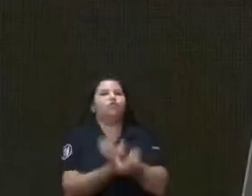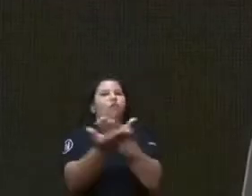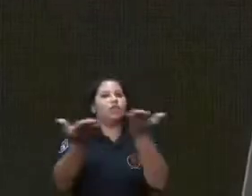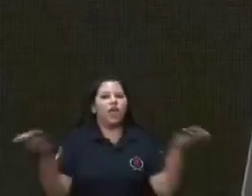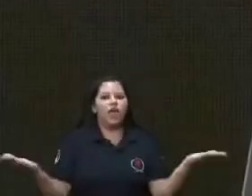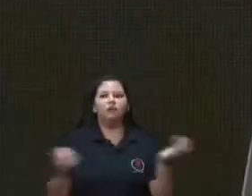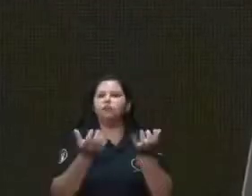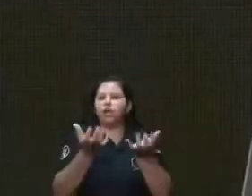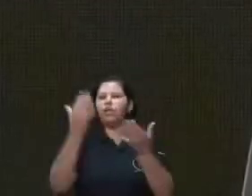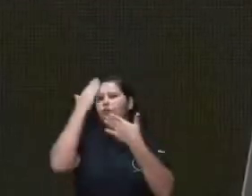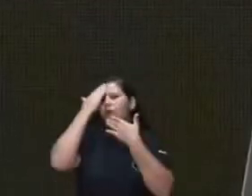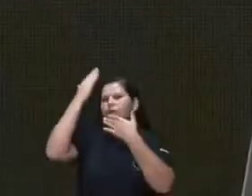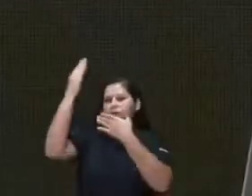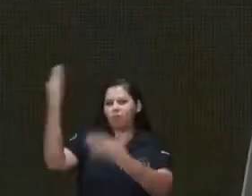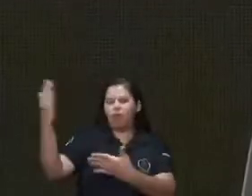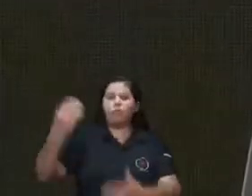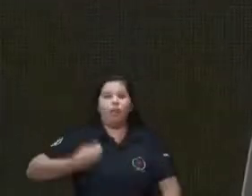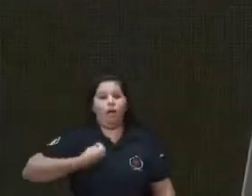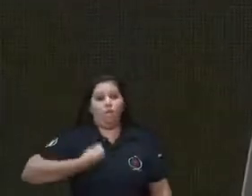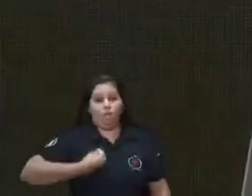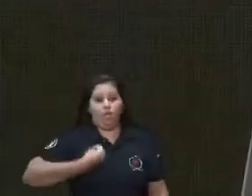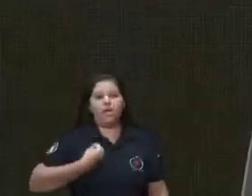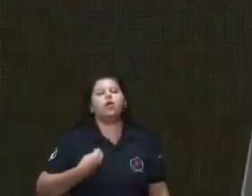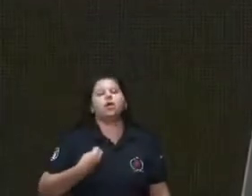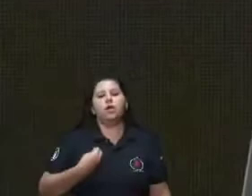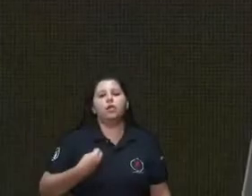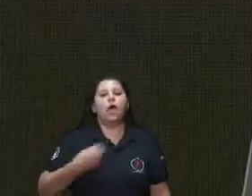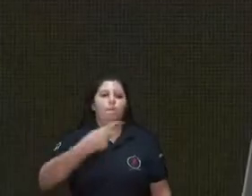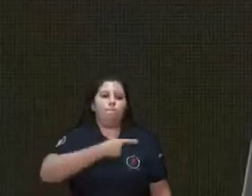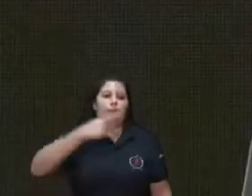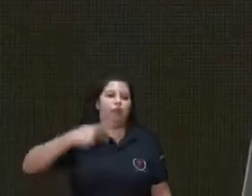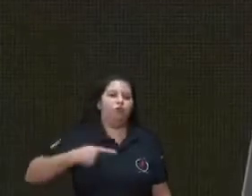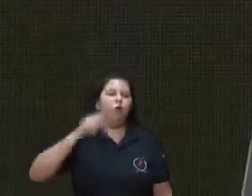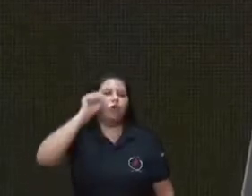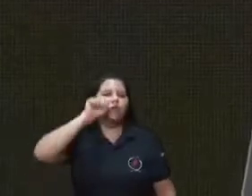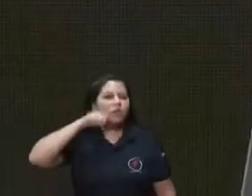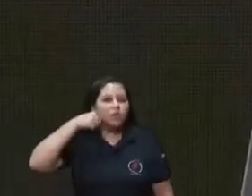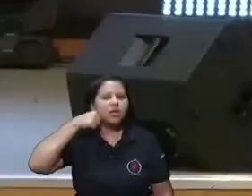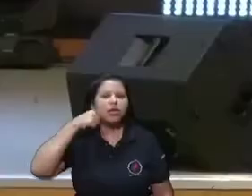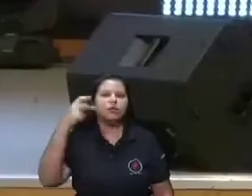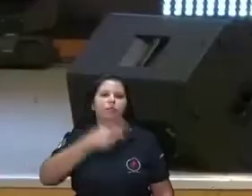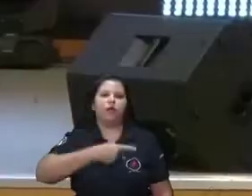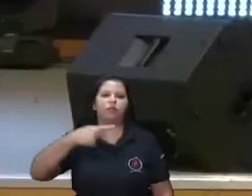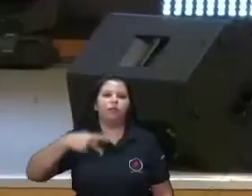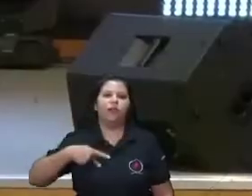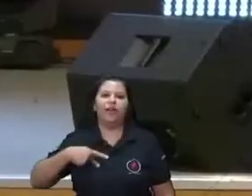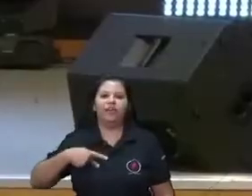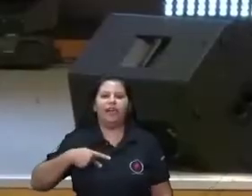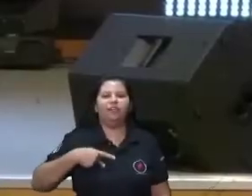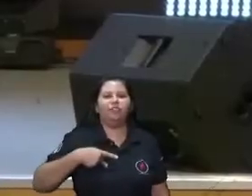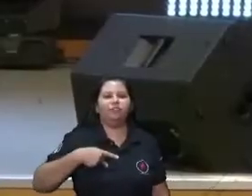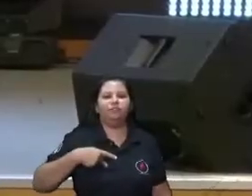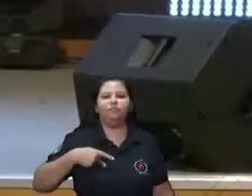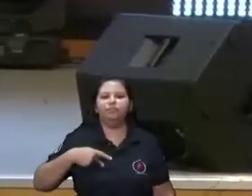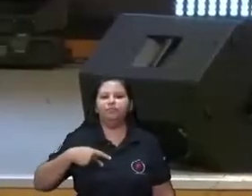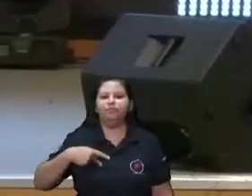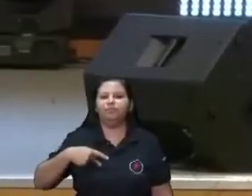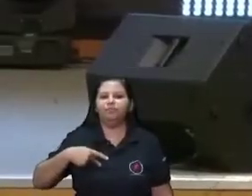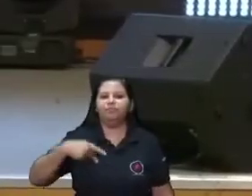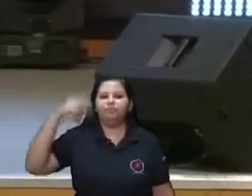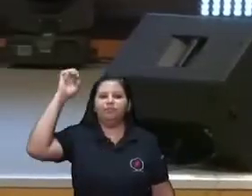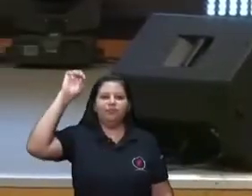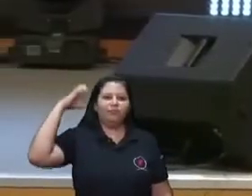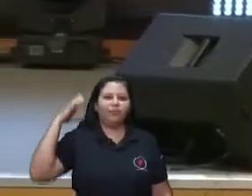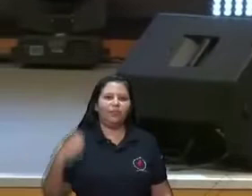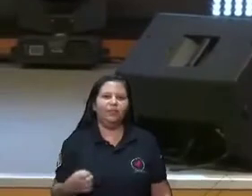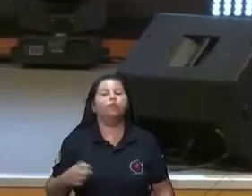pela vida e o ministério do pastor Silas Malafaia, pastor Elisete Malafaia, pastor Odilton Ângelo,